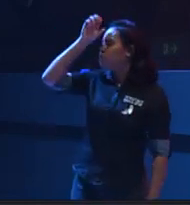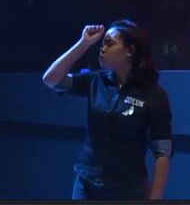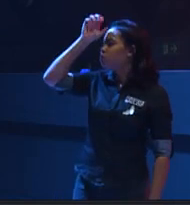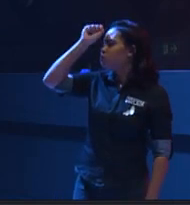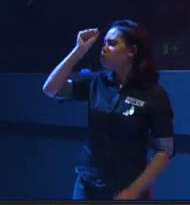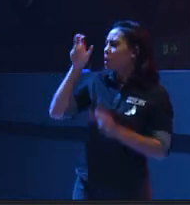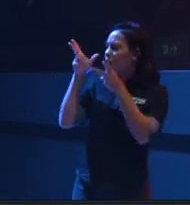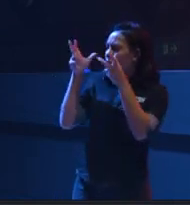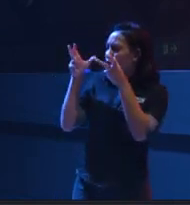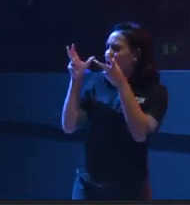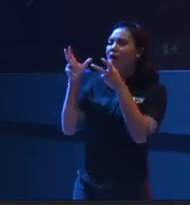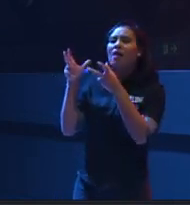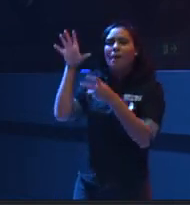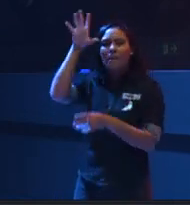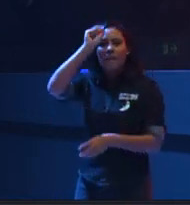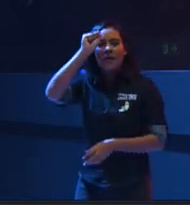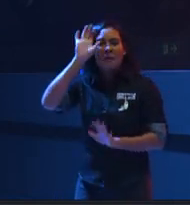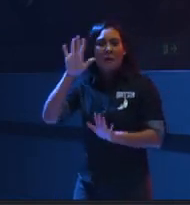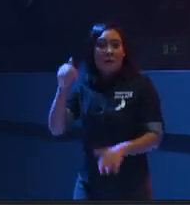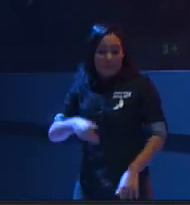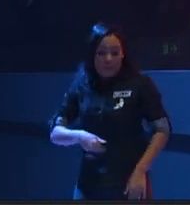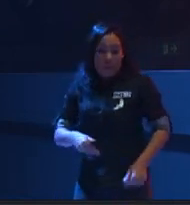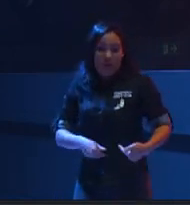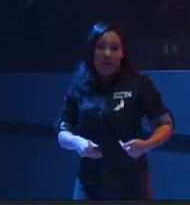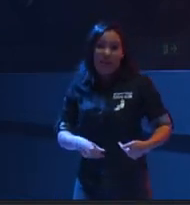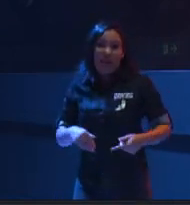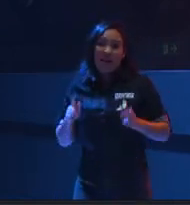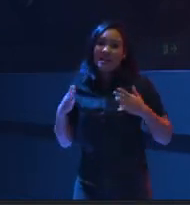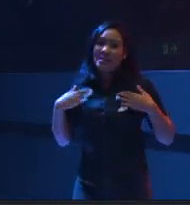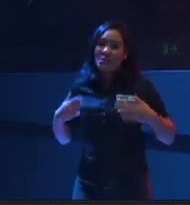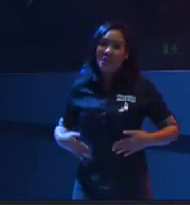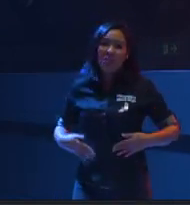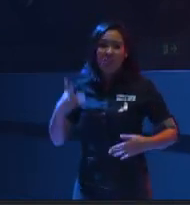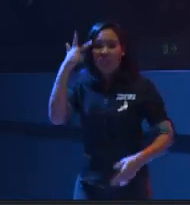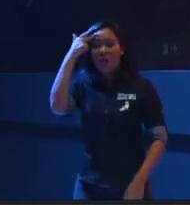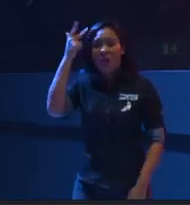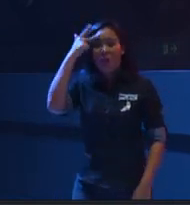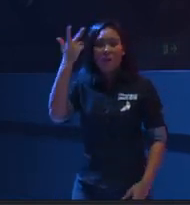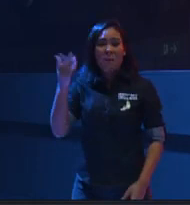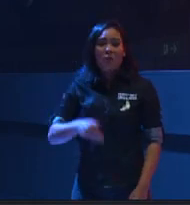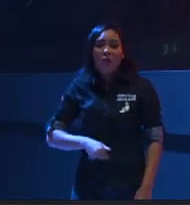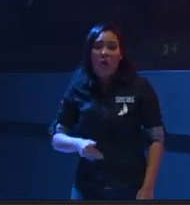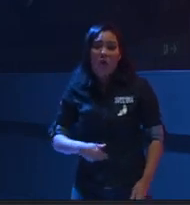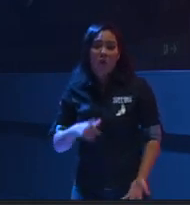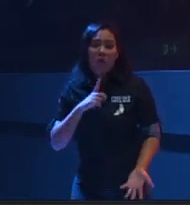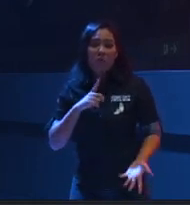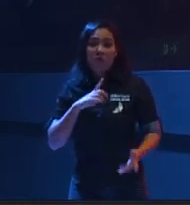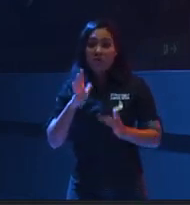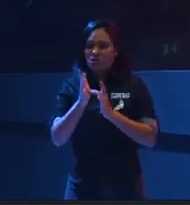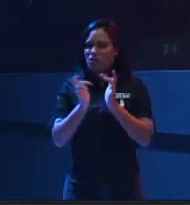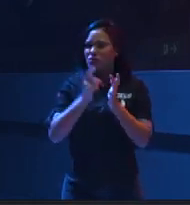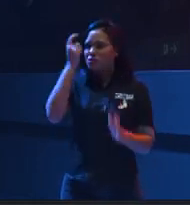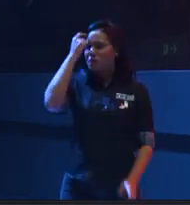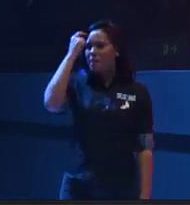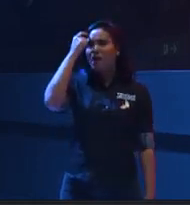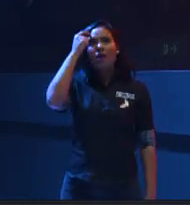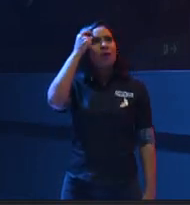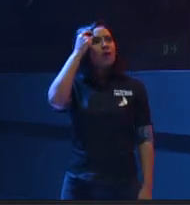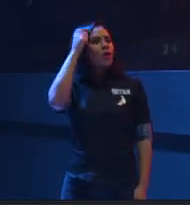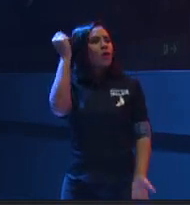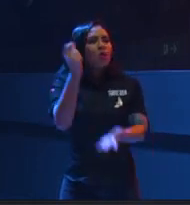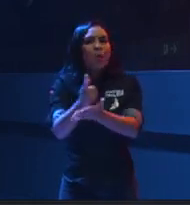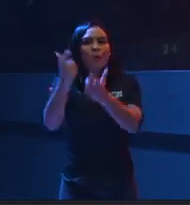E então Jesus fala onde é que a gente vai comprar comida para esse povo todo aí Felipe de